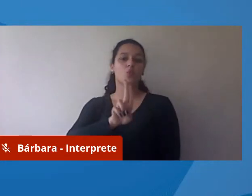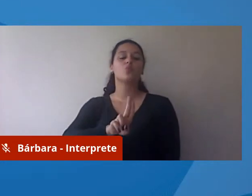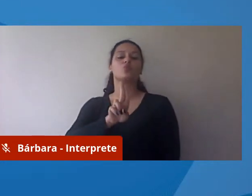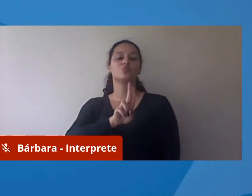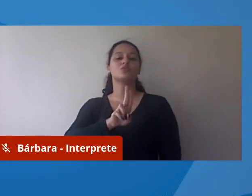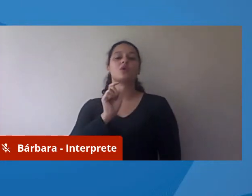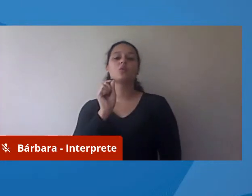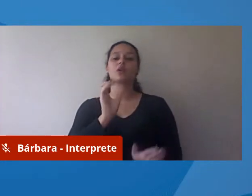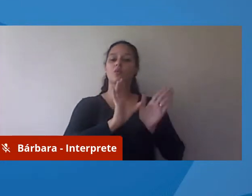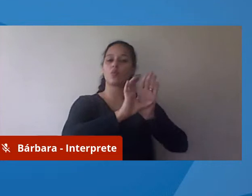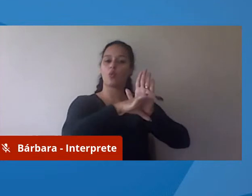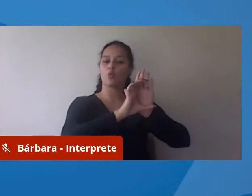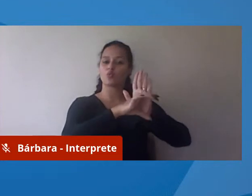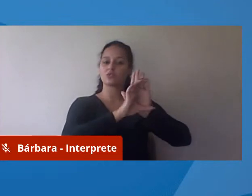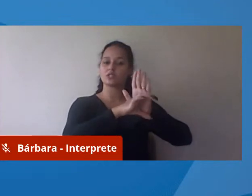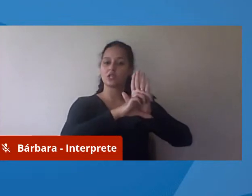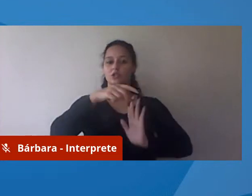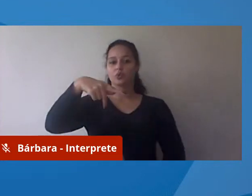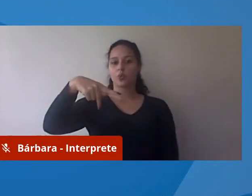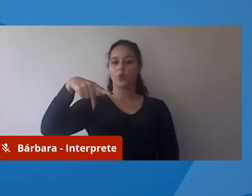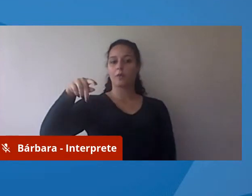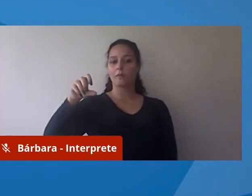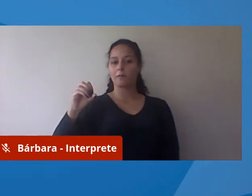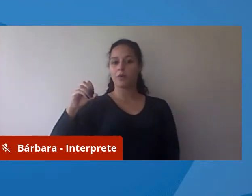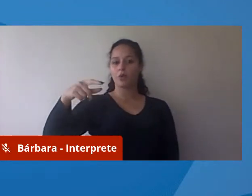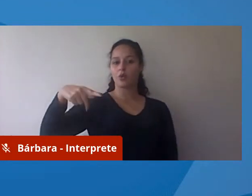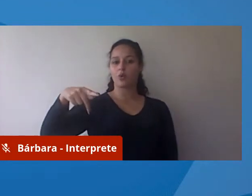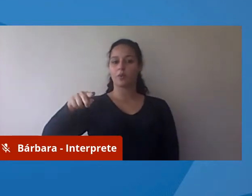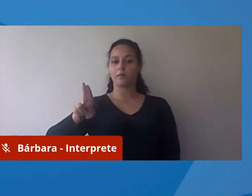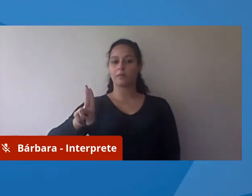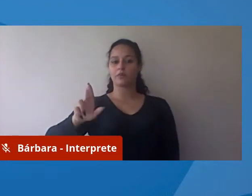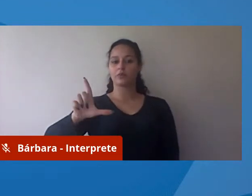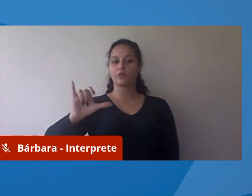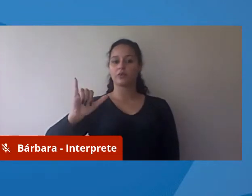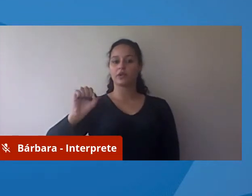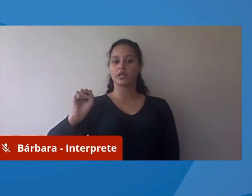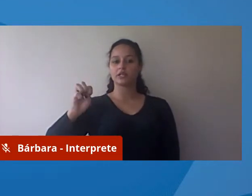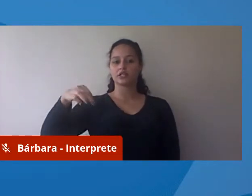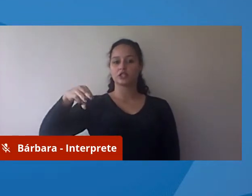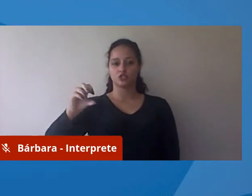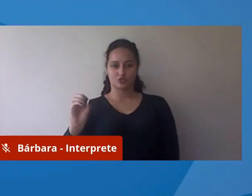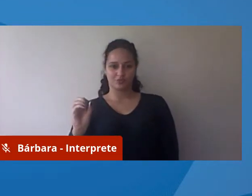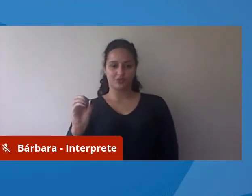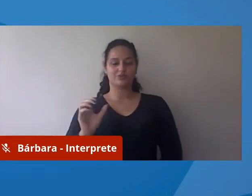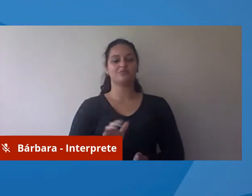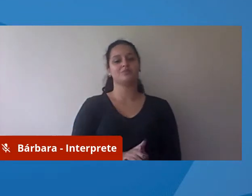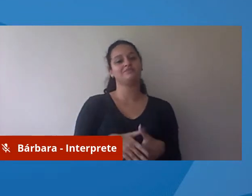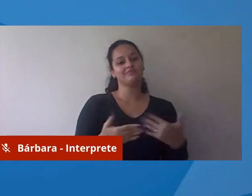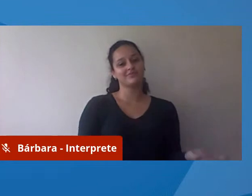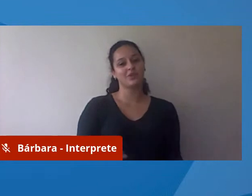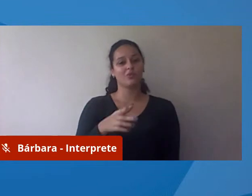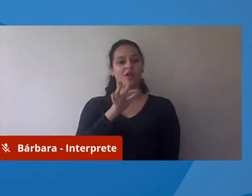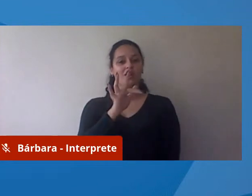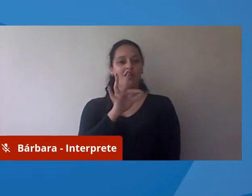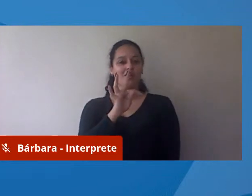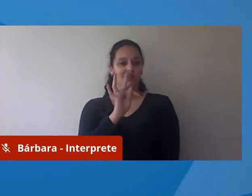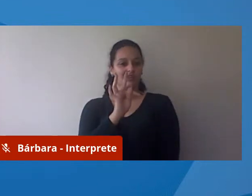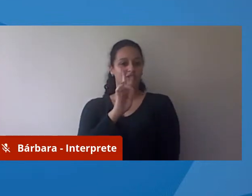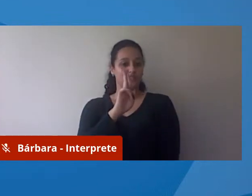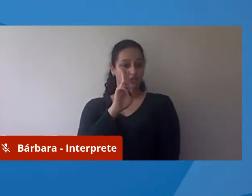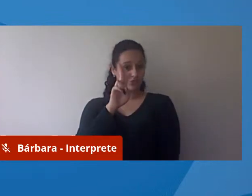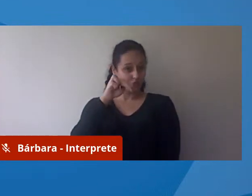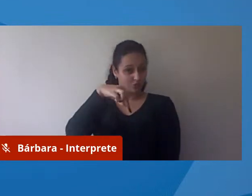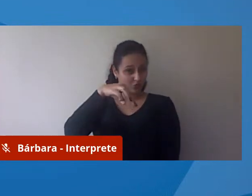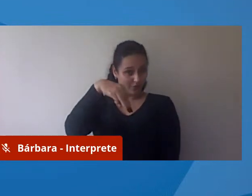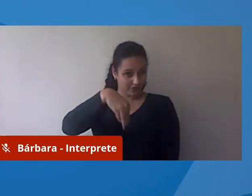populismo. Então, Trump é populista, Bolsonaro é populista, Orbán é populista, e vai por aí afora. Né?